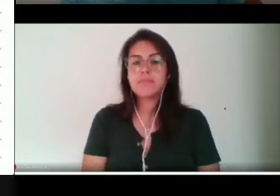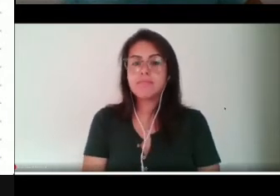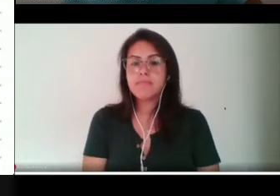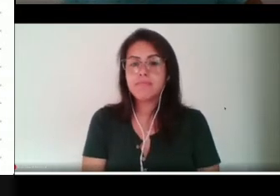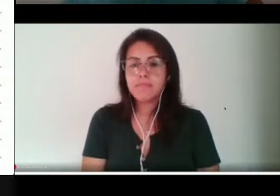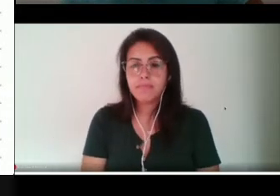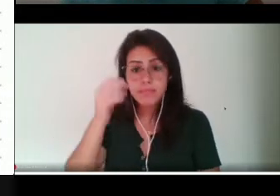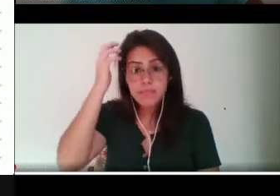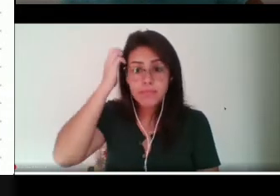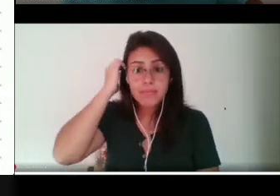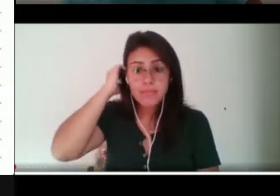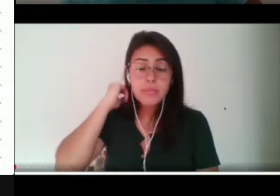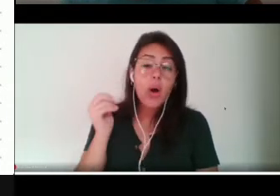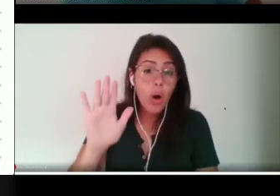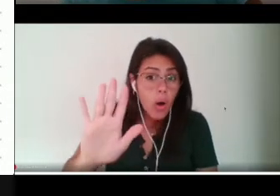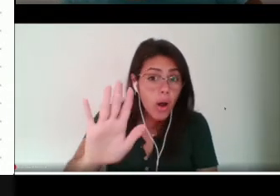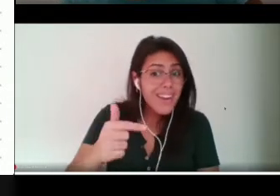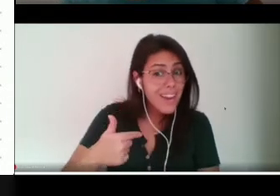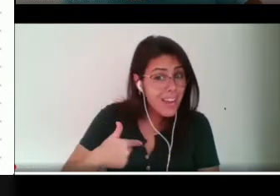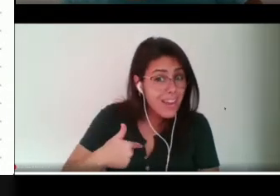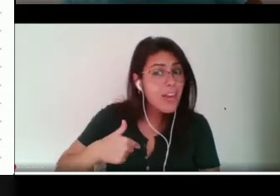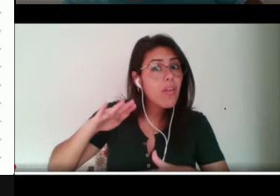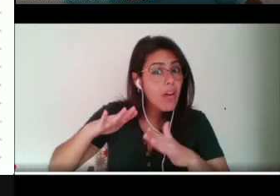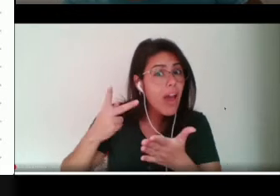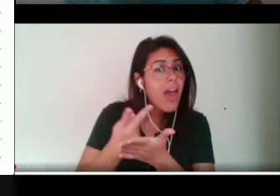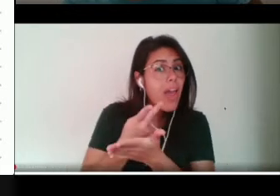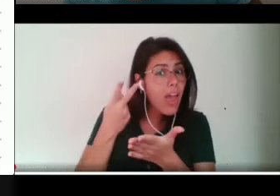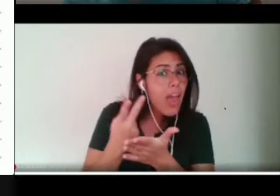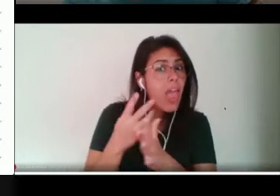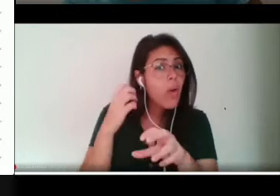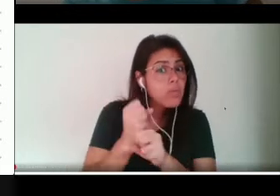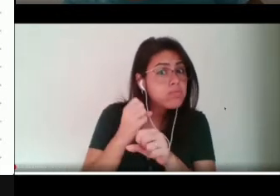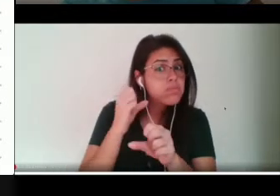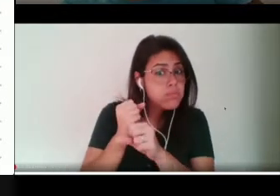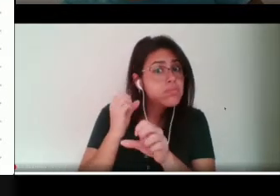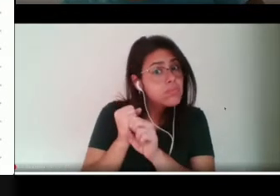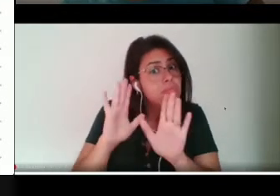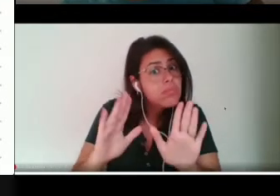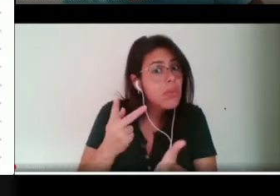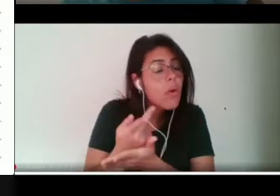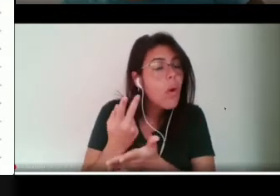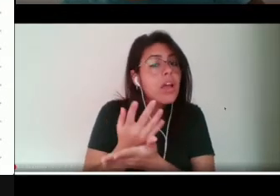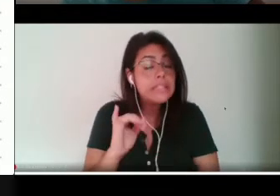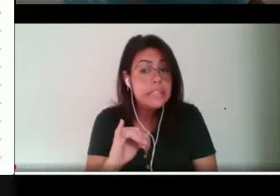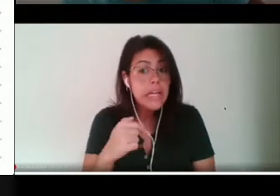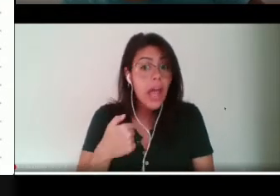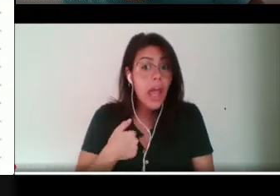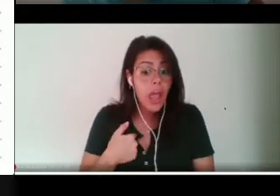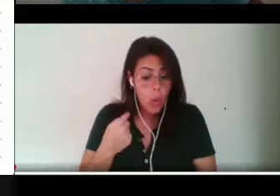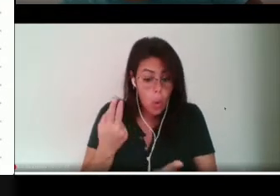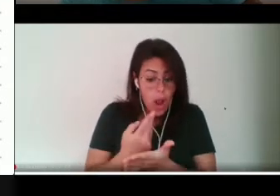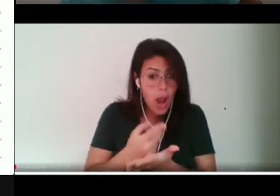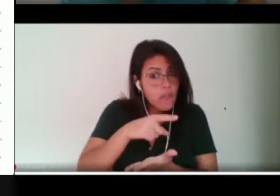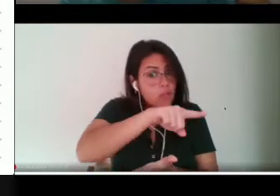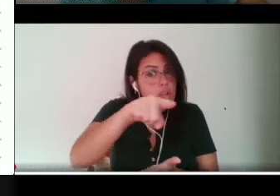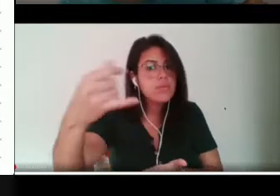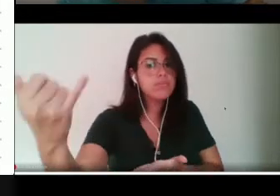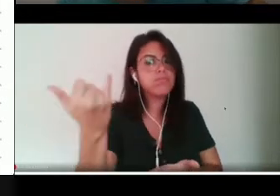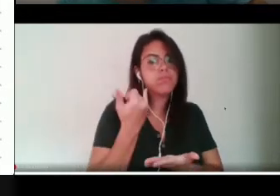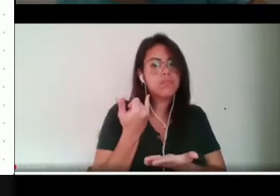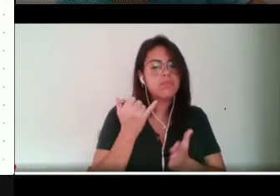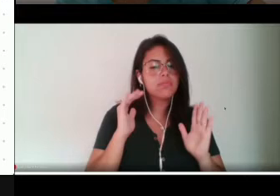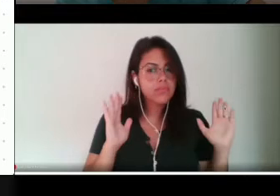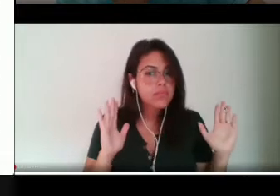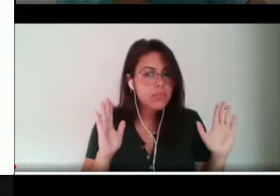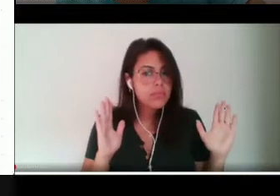Eu erro conta, viu, gente? Eu erro muita conta. Então, se eu errar a conta e vocês notarem, vocês têm que me falar,